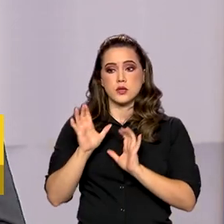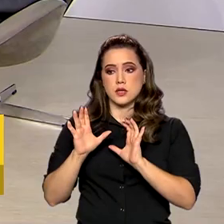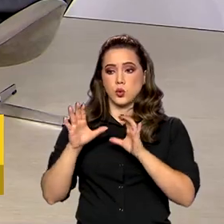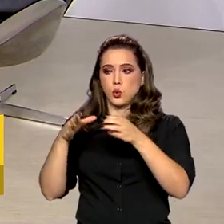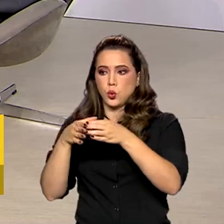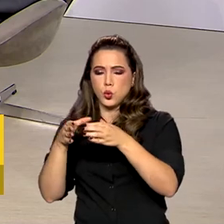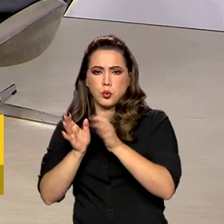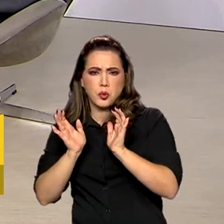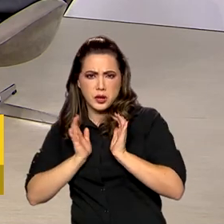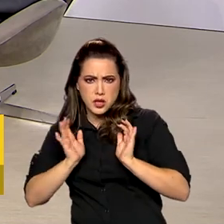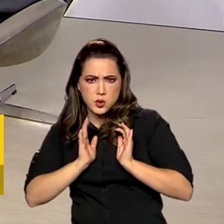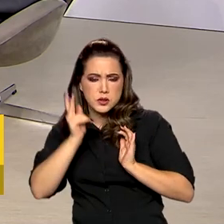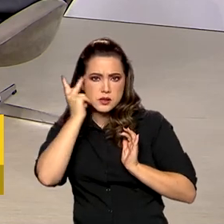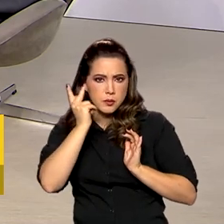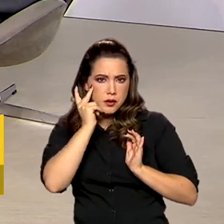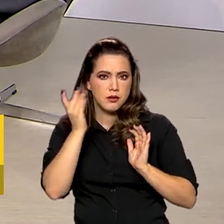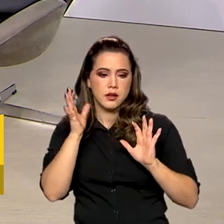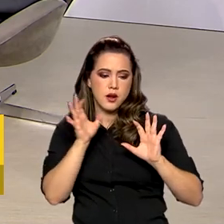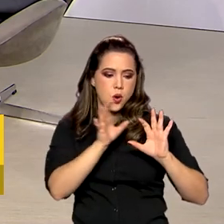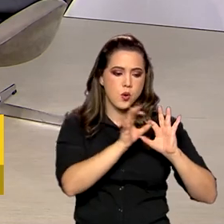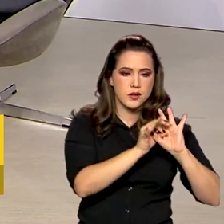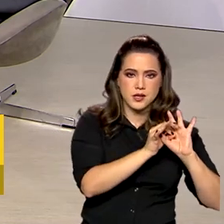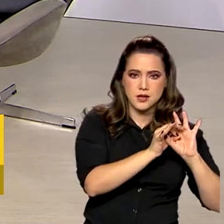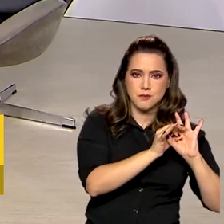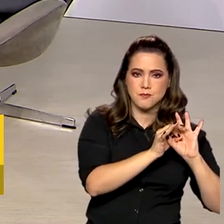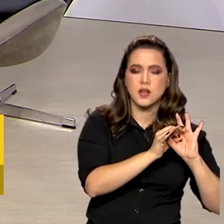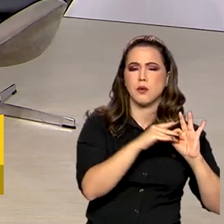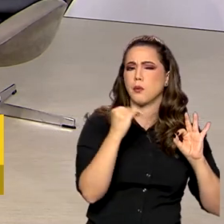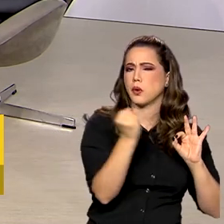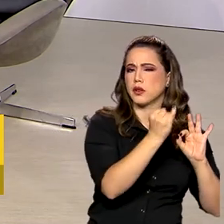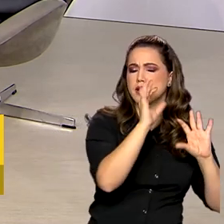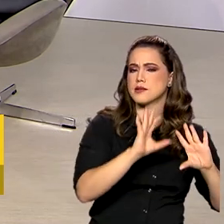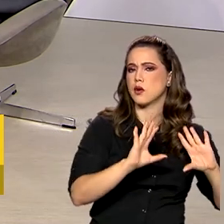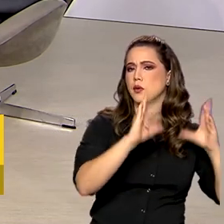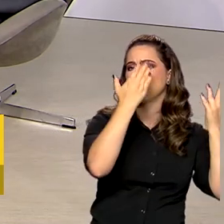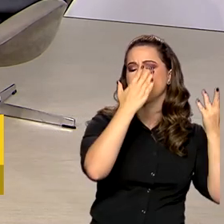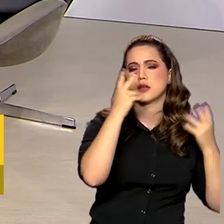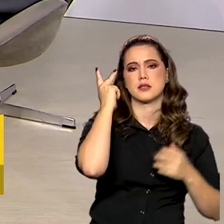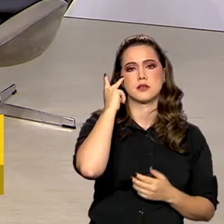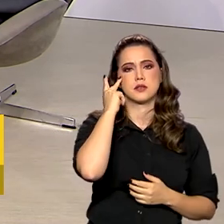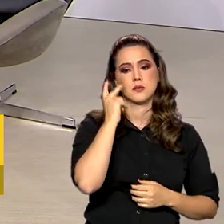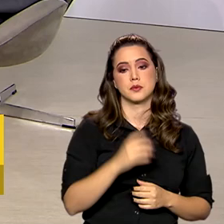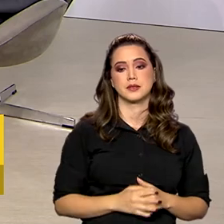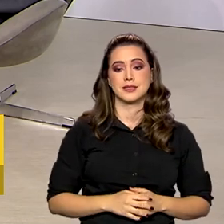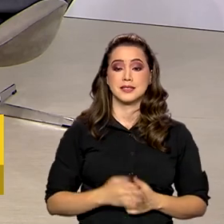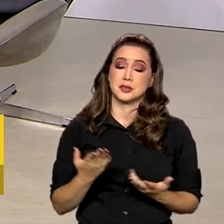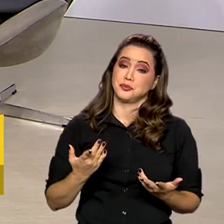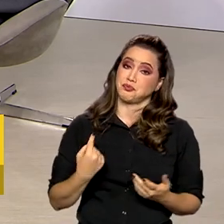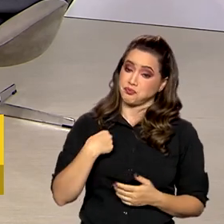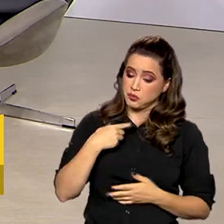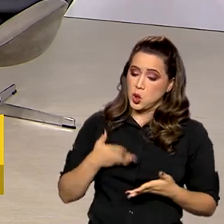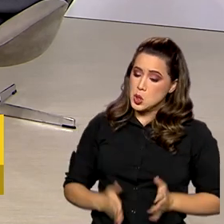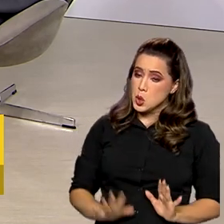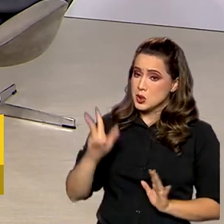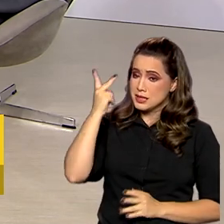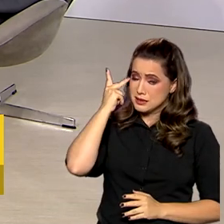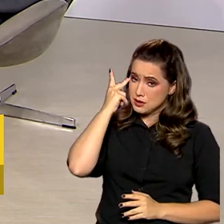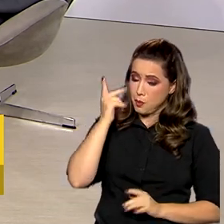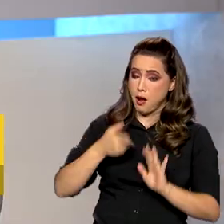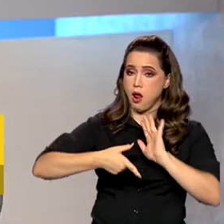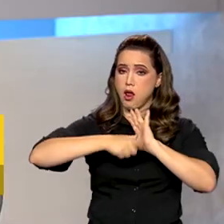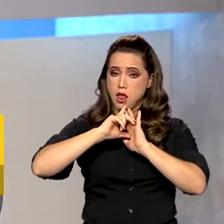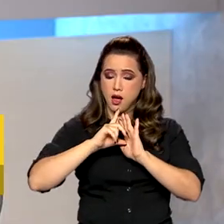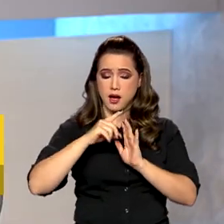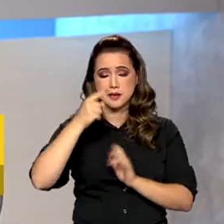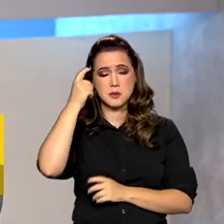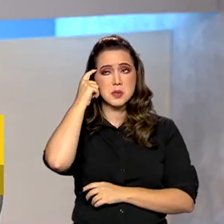vincular com eventos de grande importância na história do Brasil. Antes tinha, os paulistas, sou paulista, os paulistas tinham a concepção de que a